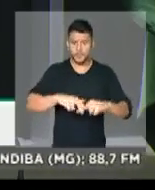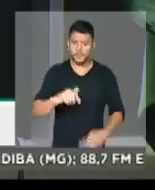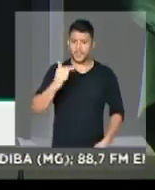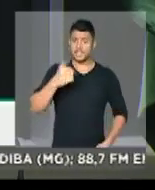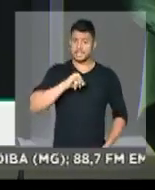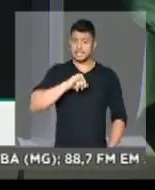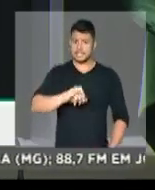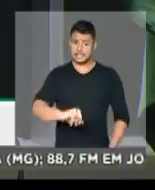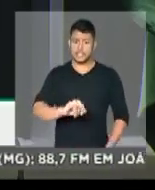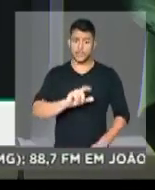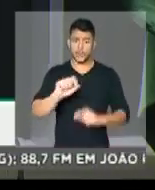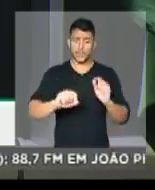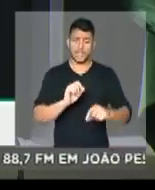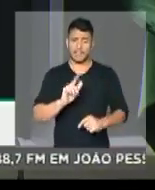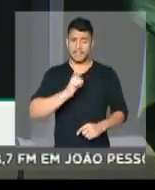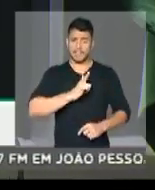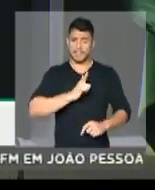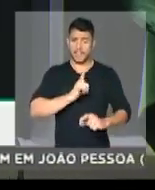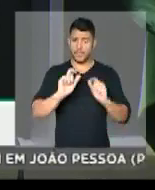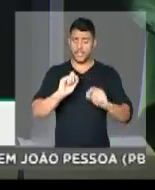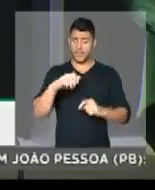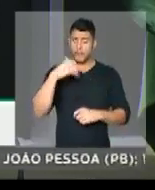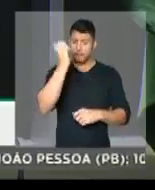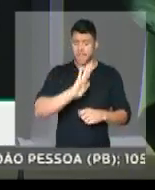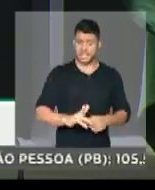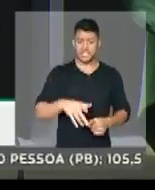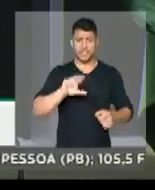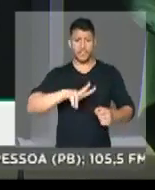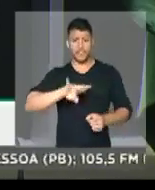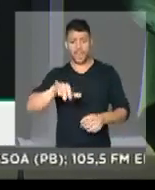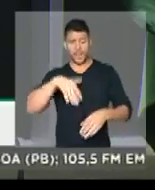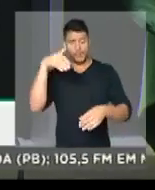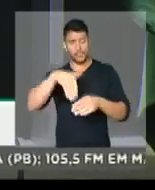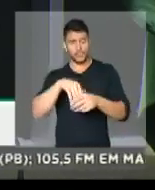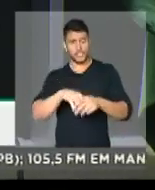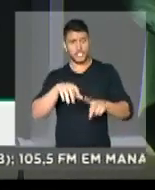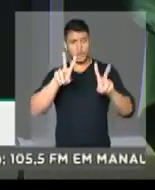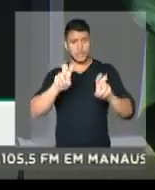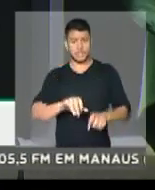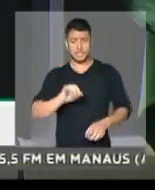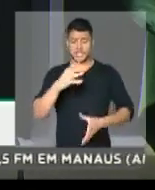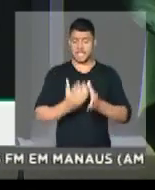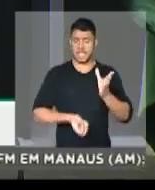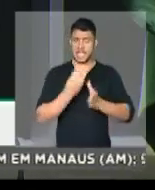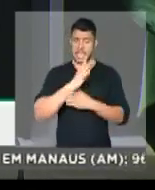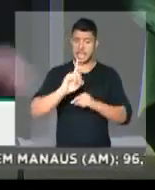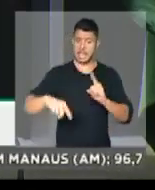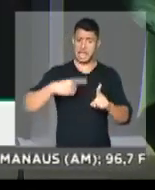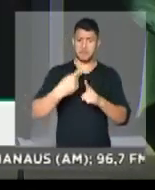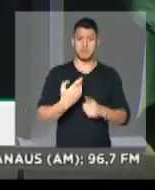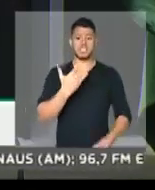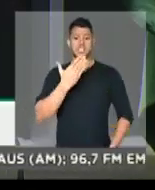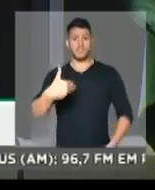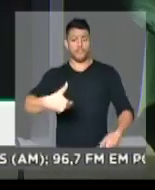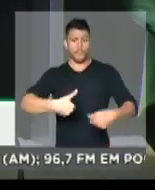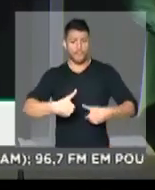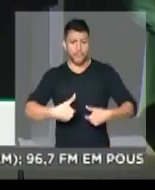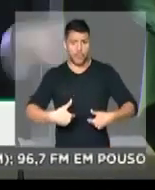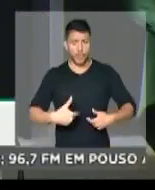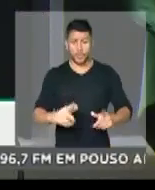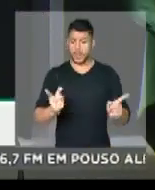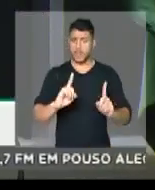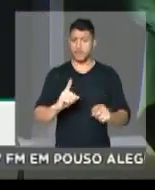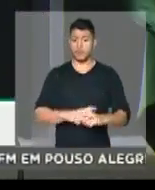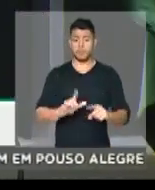ao progresso, gerando-se a partir da votação dessa matéria fome e miséria. Mas esse presidente